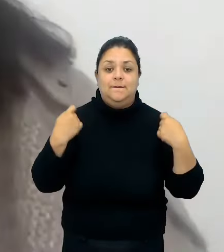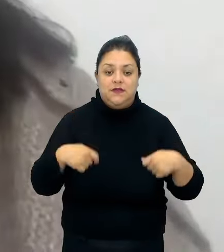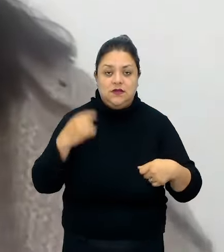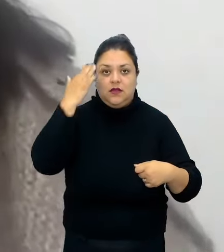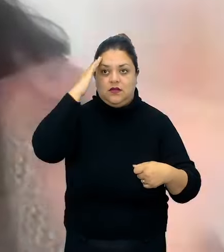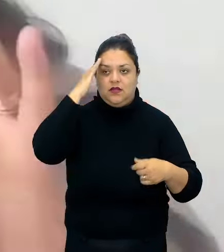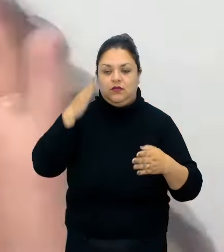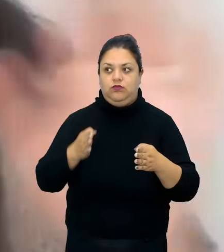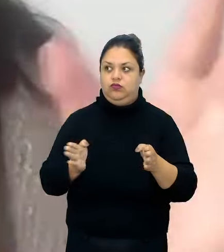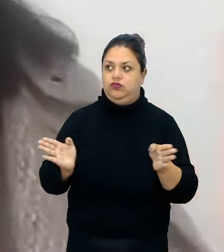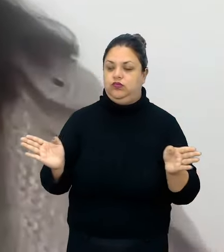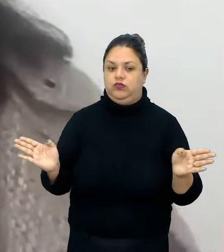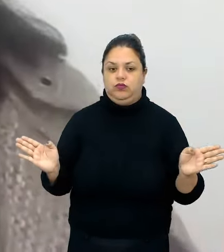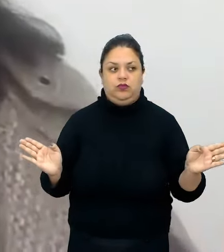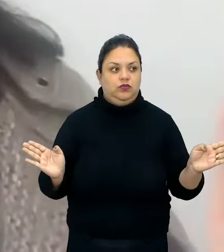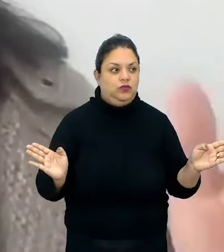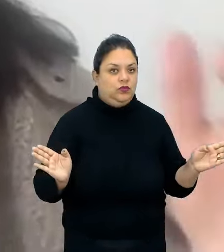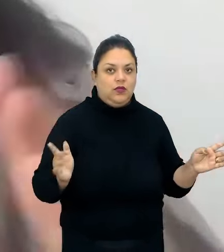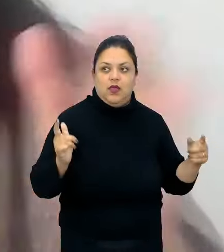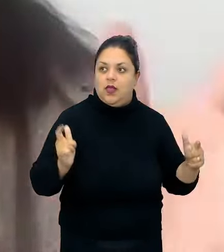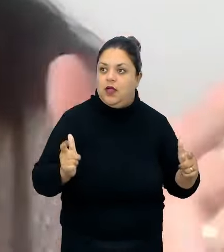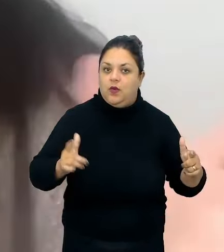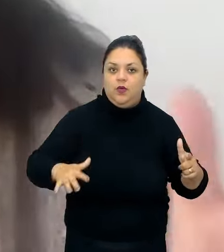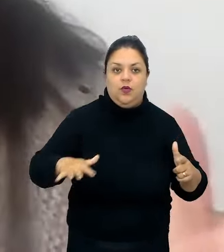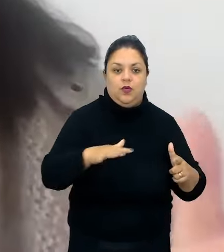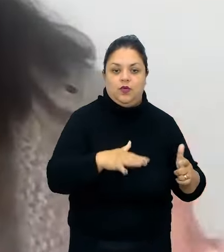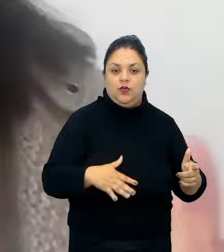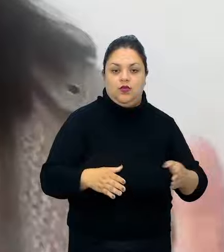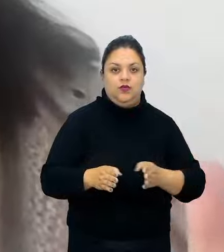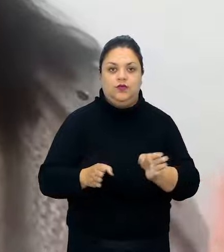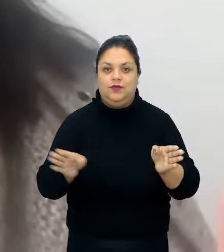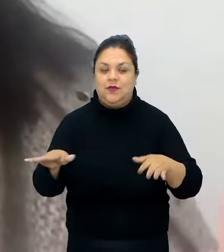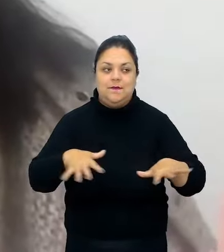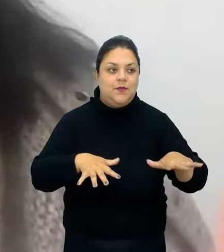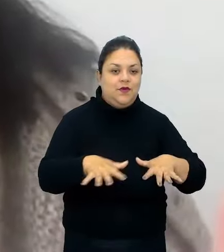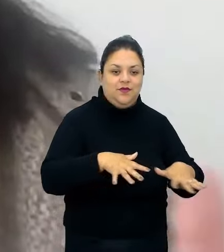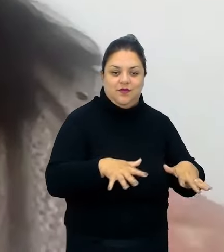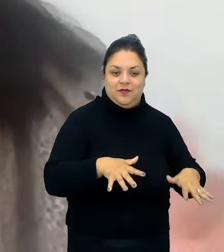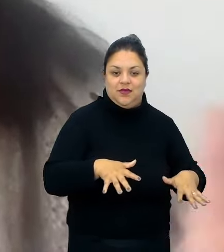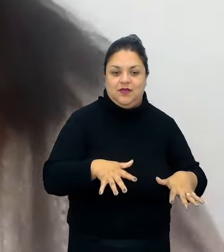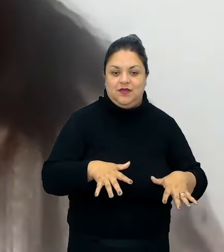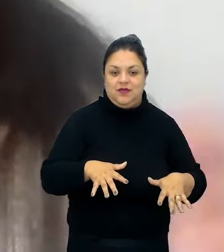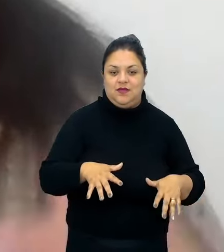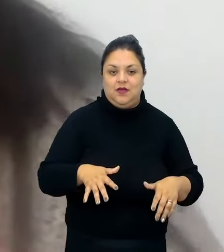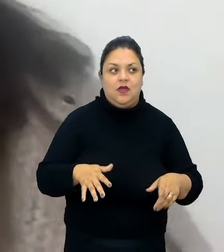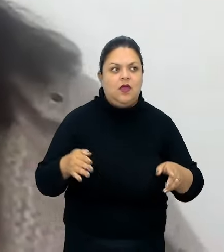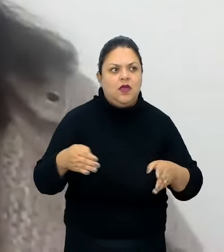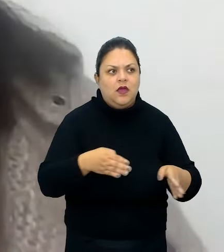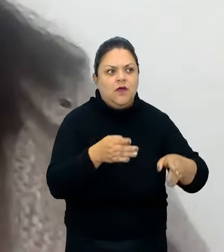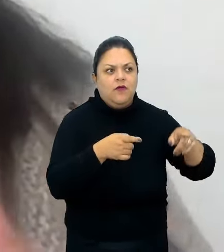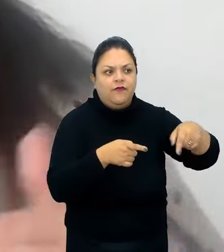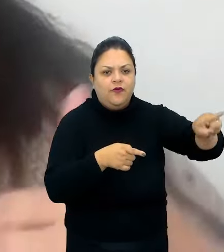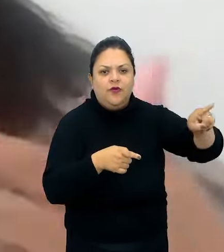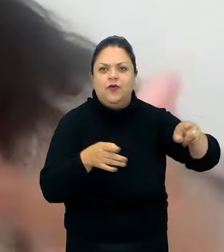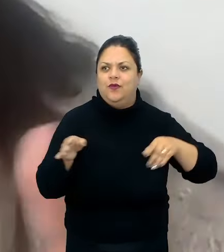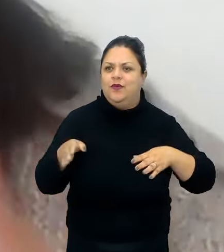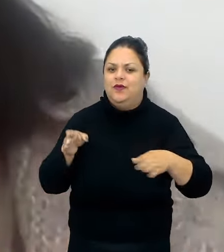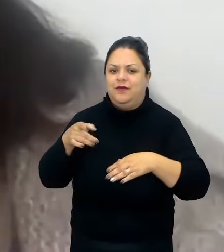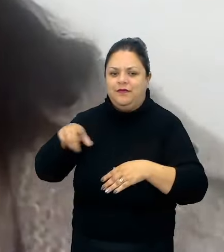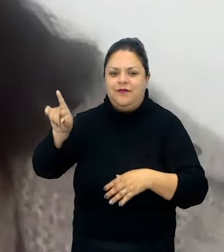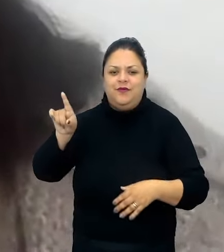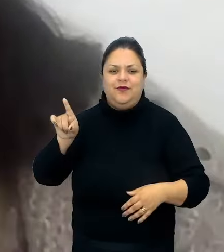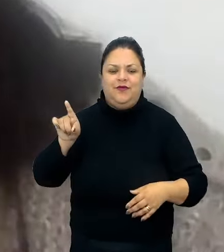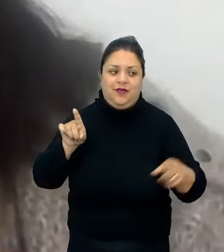entender esse espaço, né? Onde ela está, né? Que caminho é esse que ela tem que traçar? Que obstáculos que tem, né? Qual